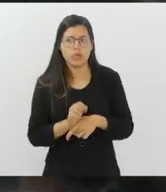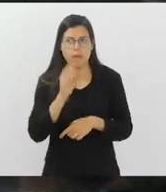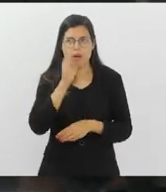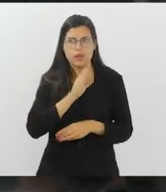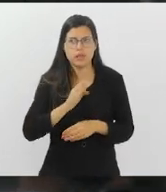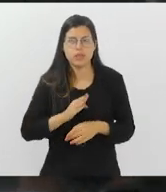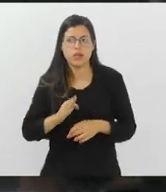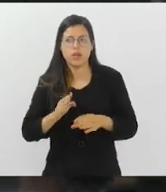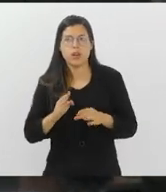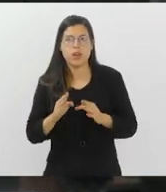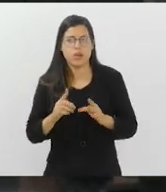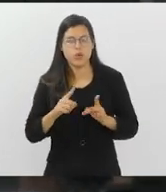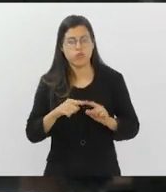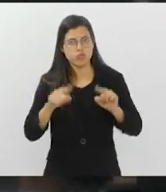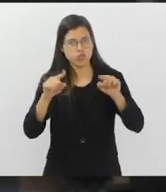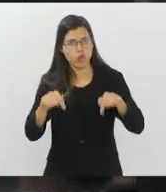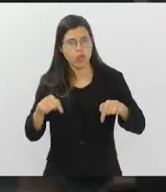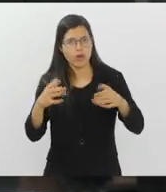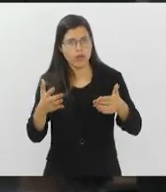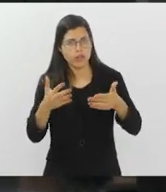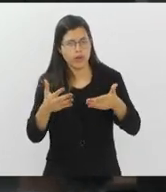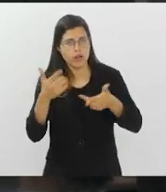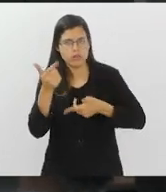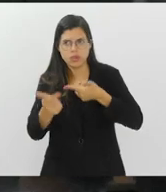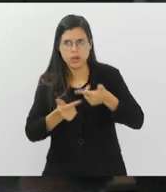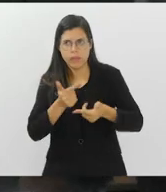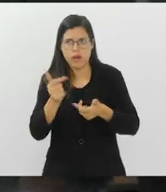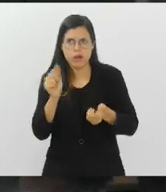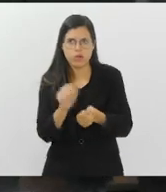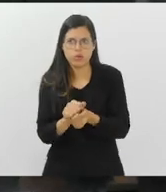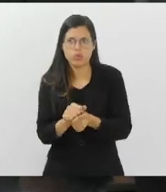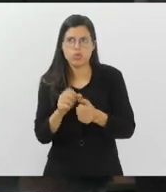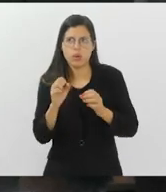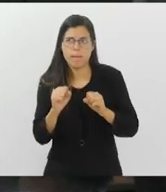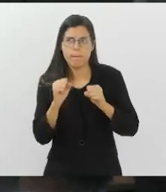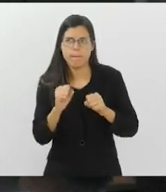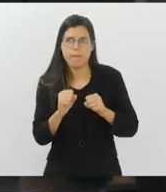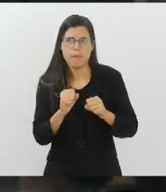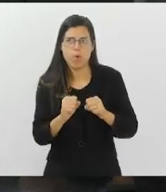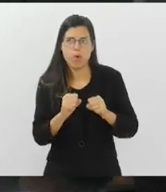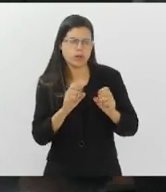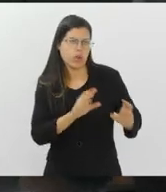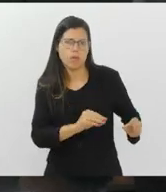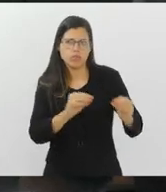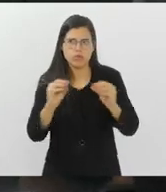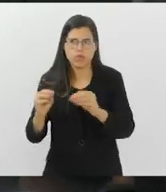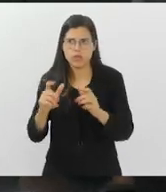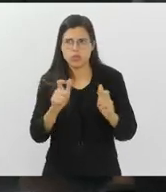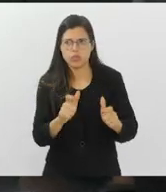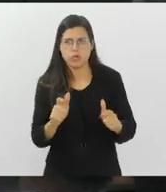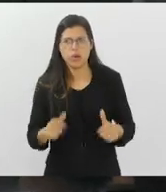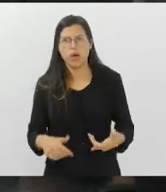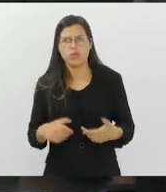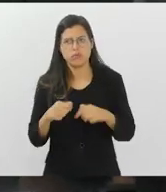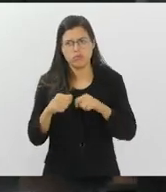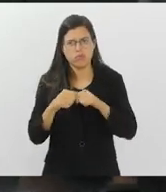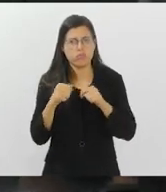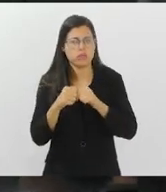servidores que queiram trabalhar conosco, que eles possam vir através de sessões, e é isso que a gente tem feito. Ou seja,